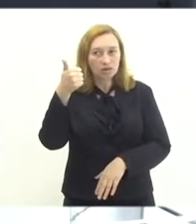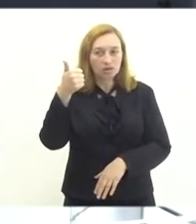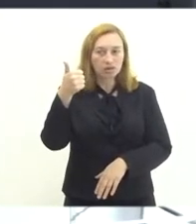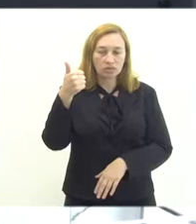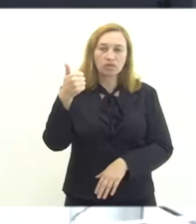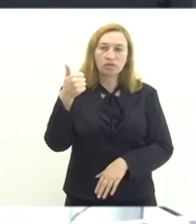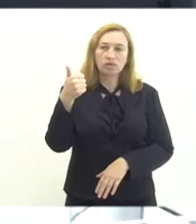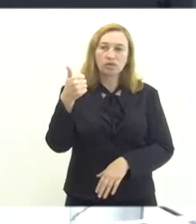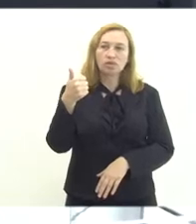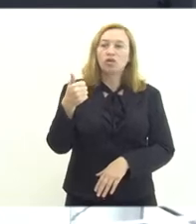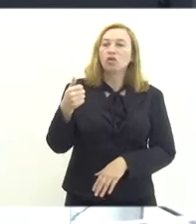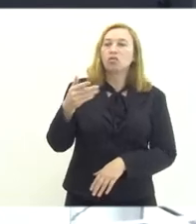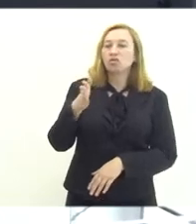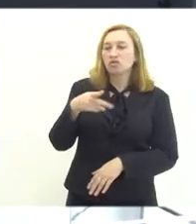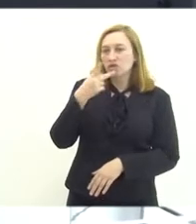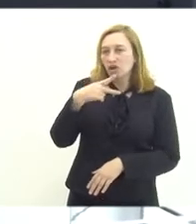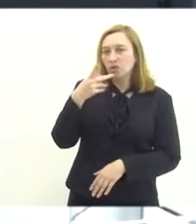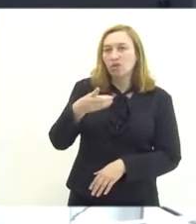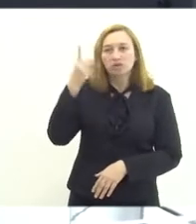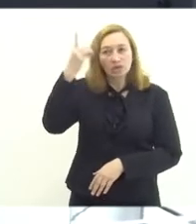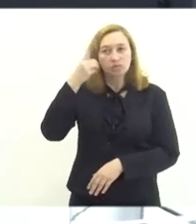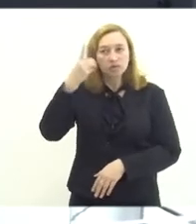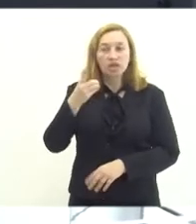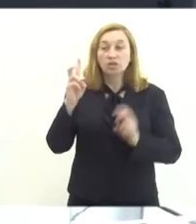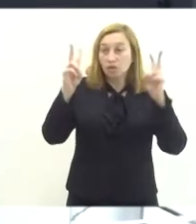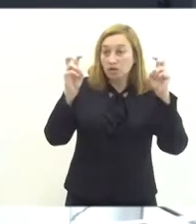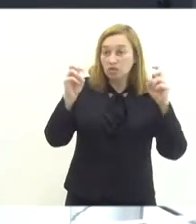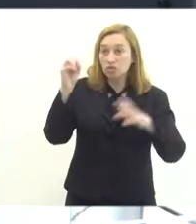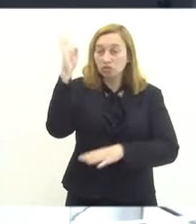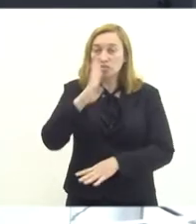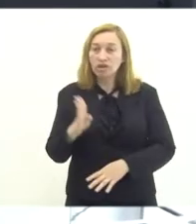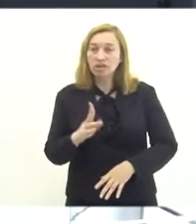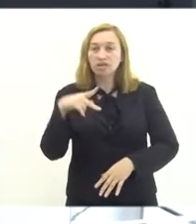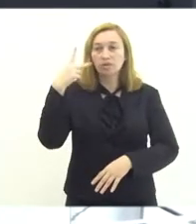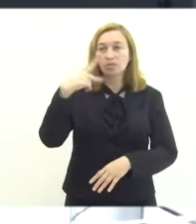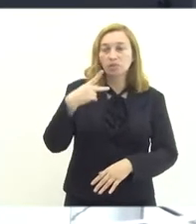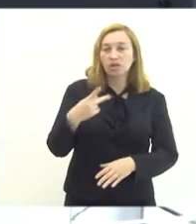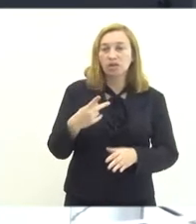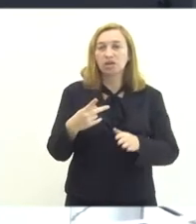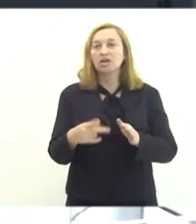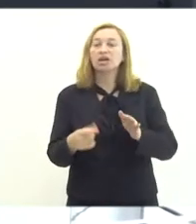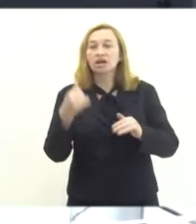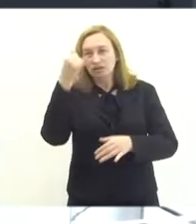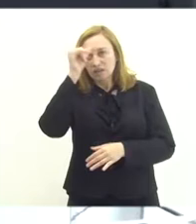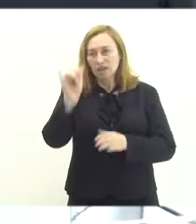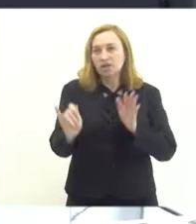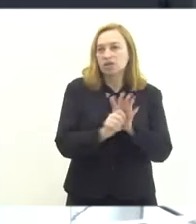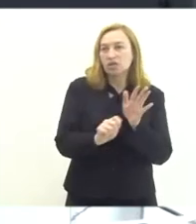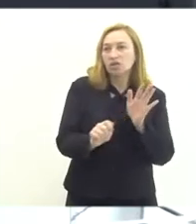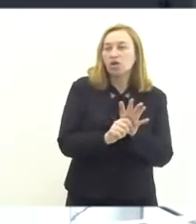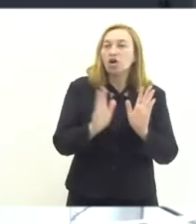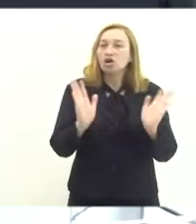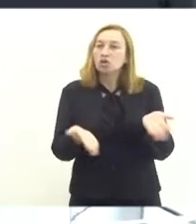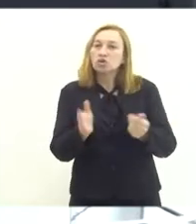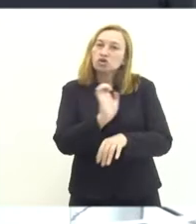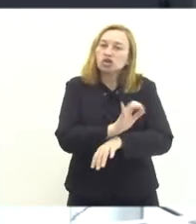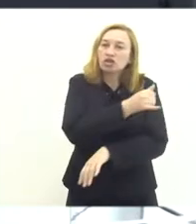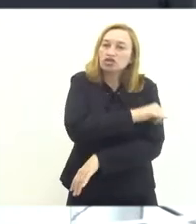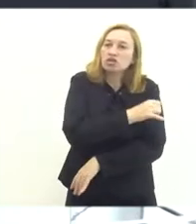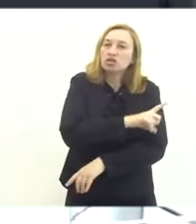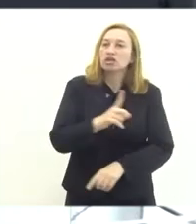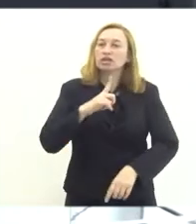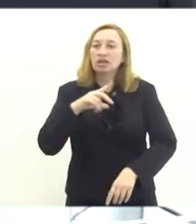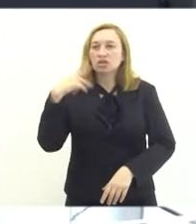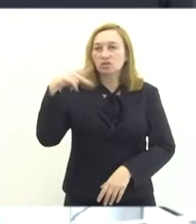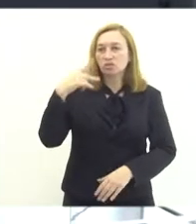classificação como bem colocou Deputado a situação do Brasil com respeito a políticas sobre drogas e hoje o estado Como o Rio de Janeiro tem a